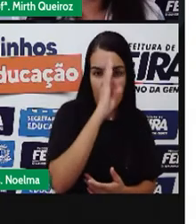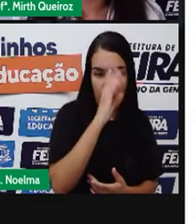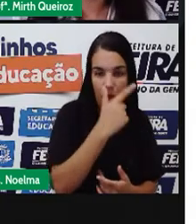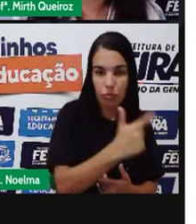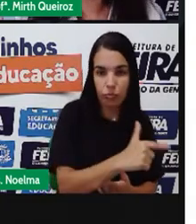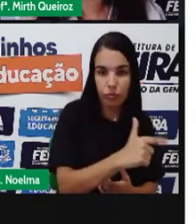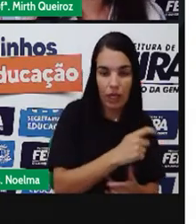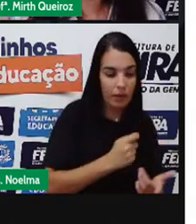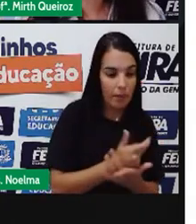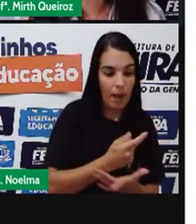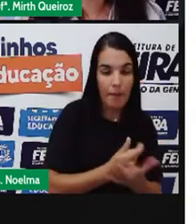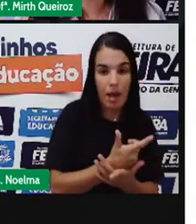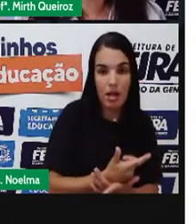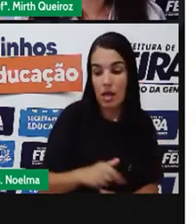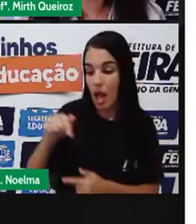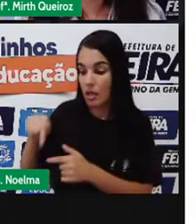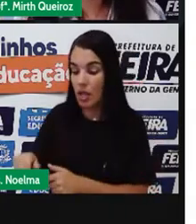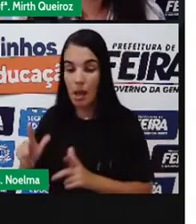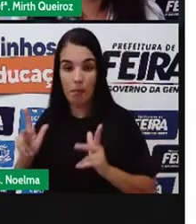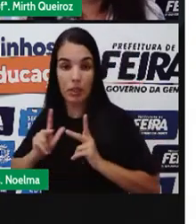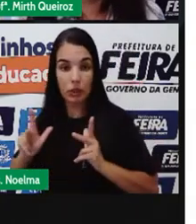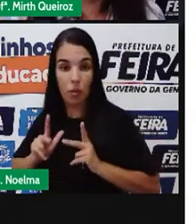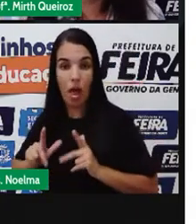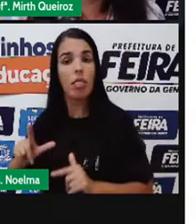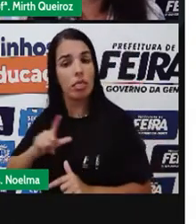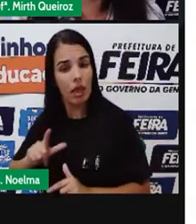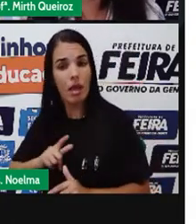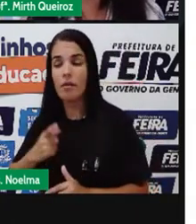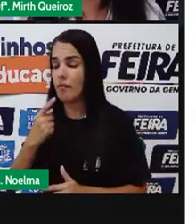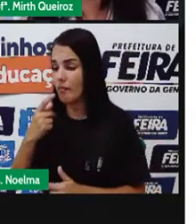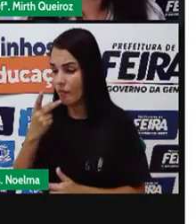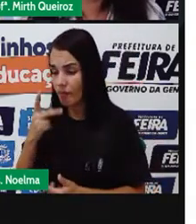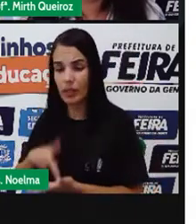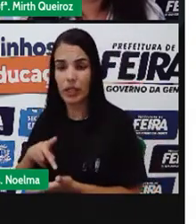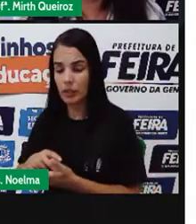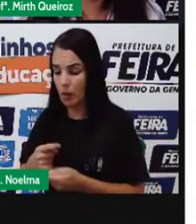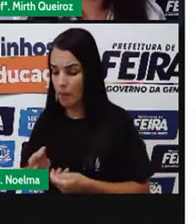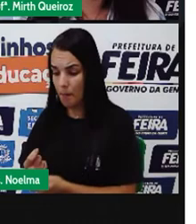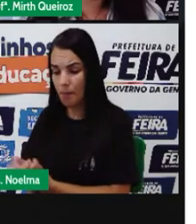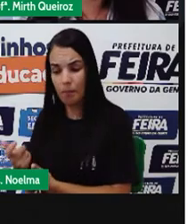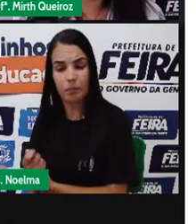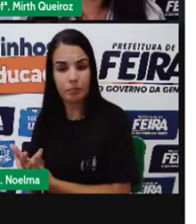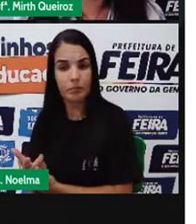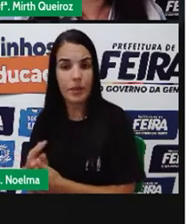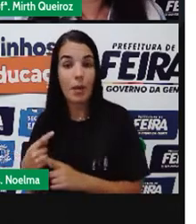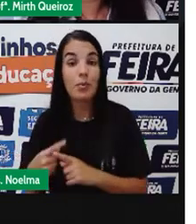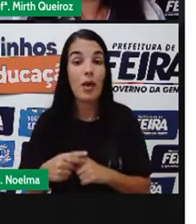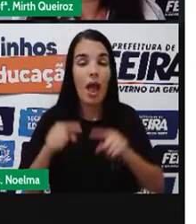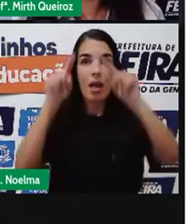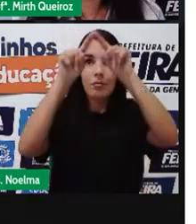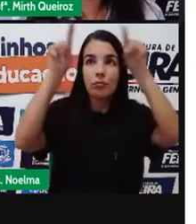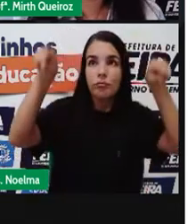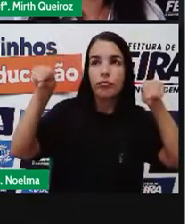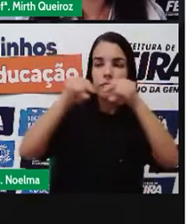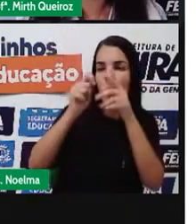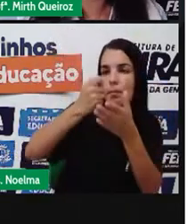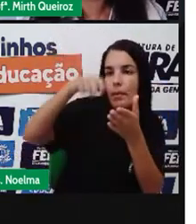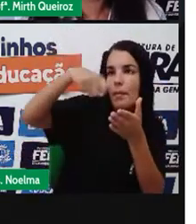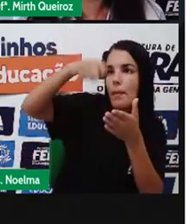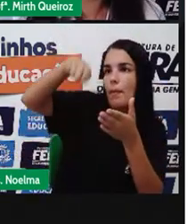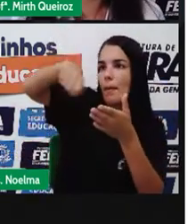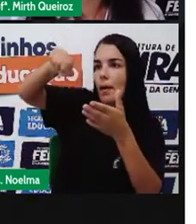né? Ainda com a utilização do quadro GIS, sabendo que o GIS pode provocar problemas de